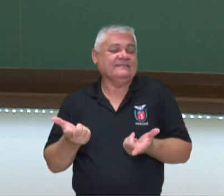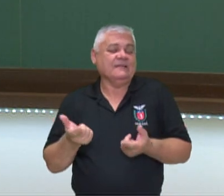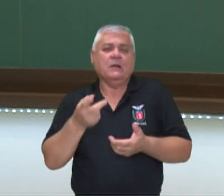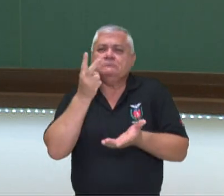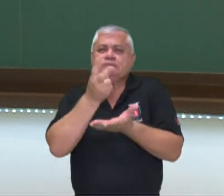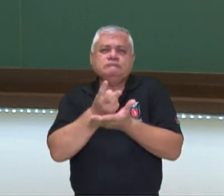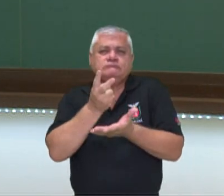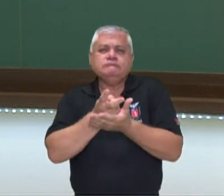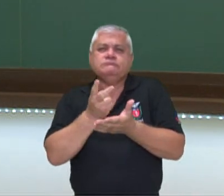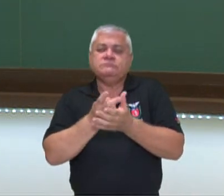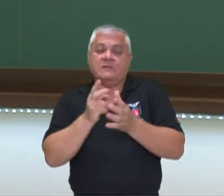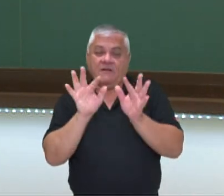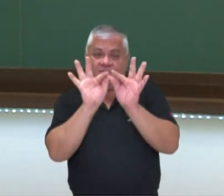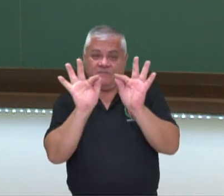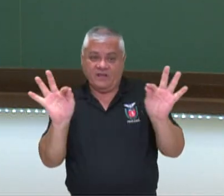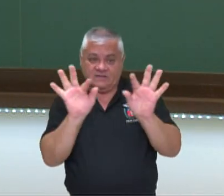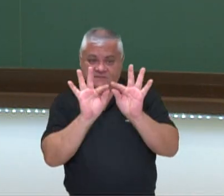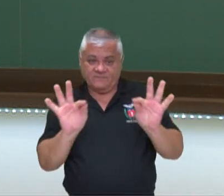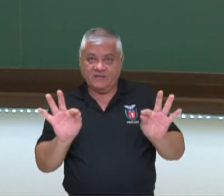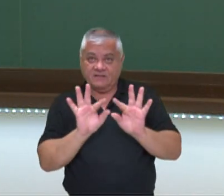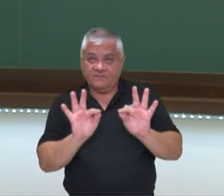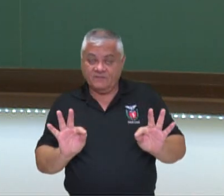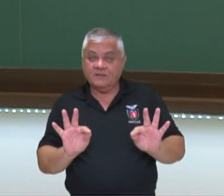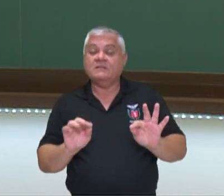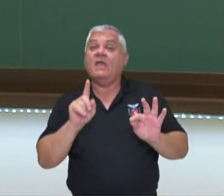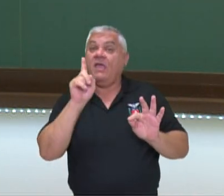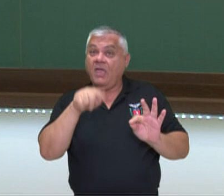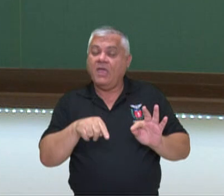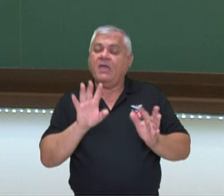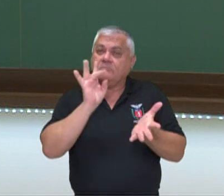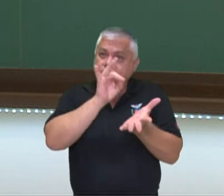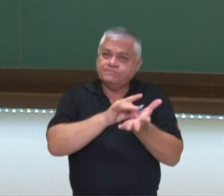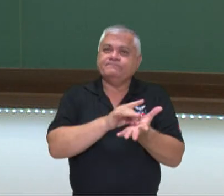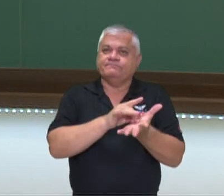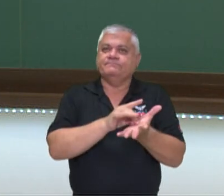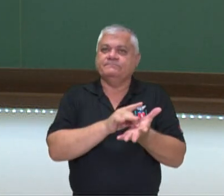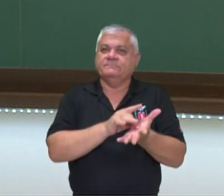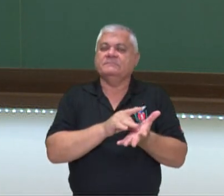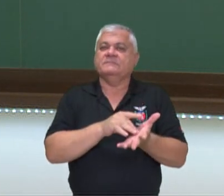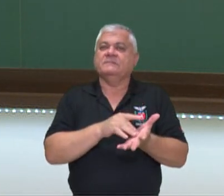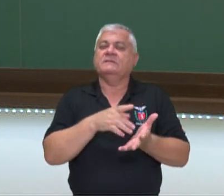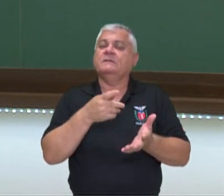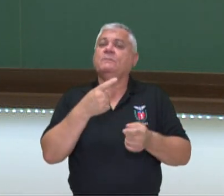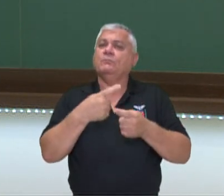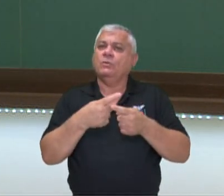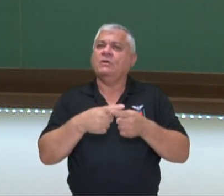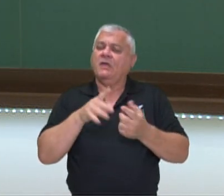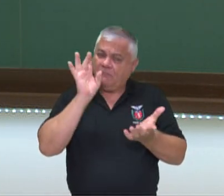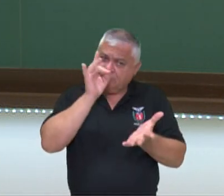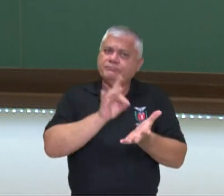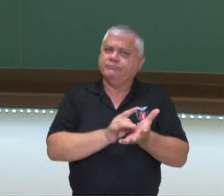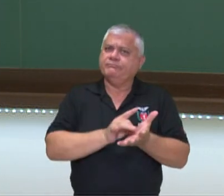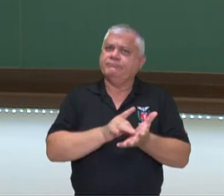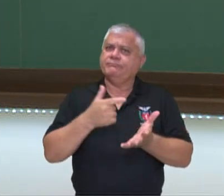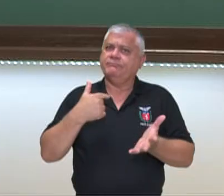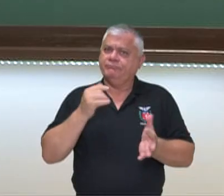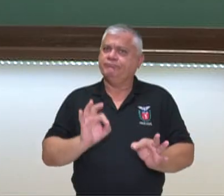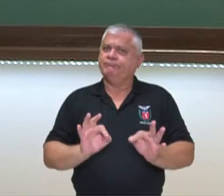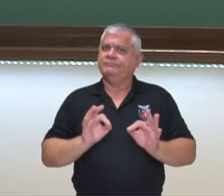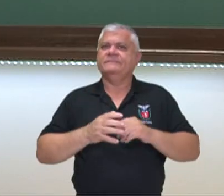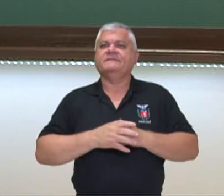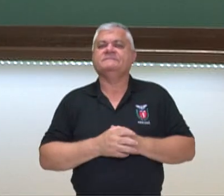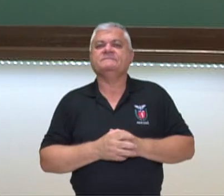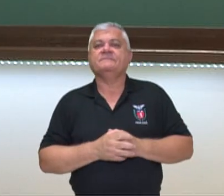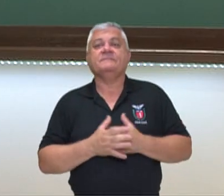as frases em questão são frases que estão na afirmativa, porque nós estamos relatando um fato ou um